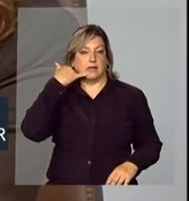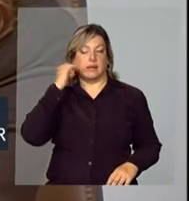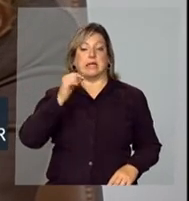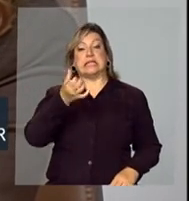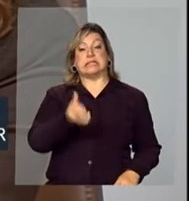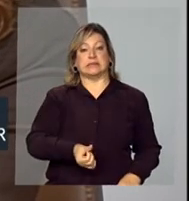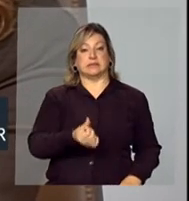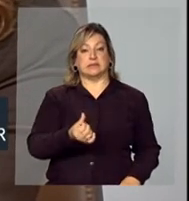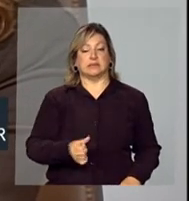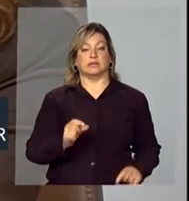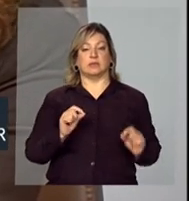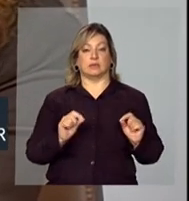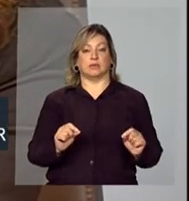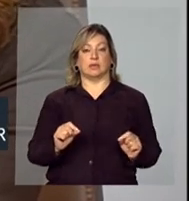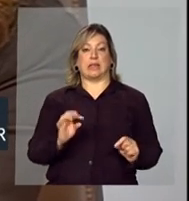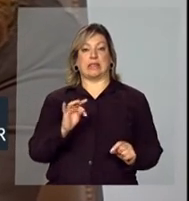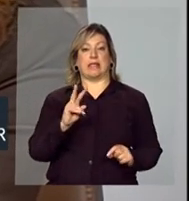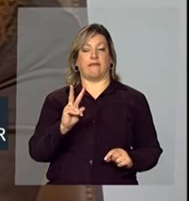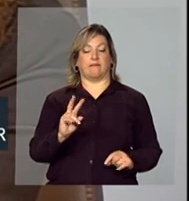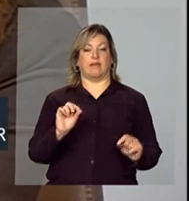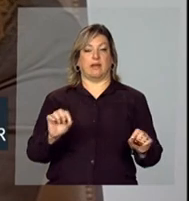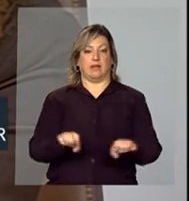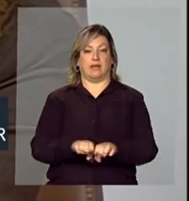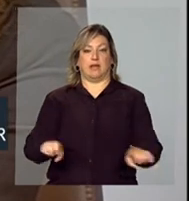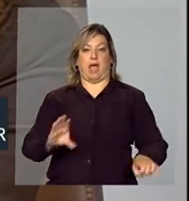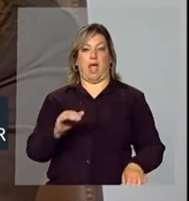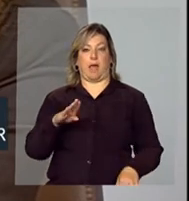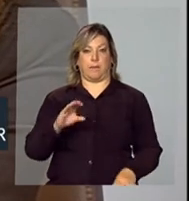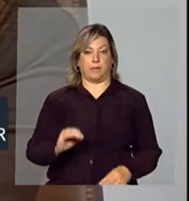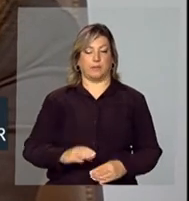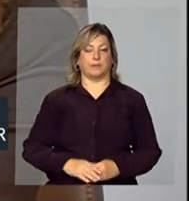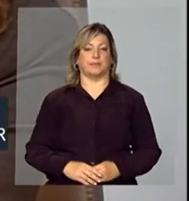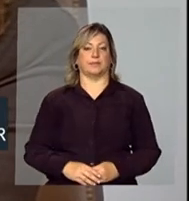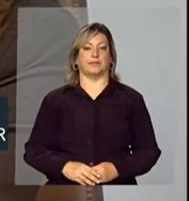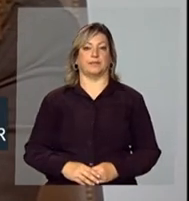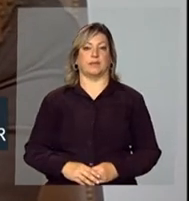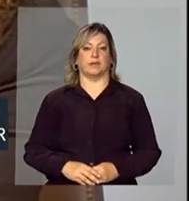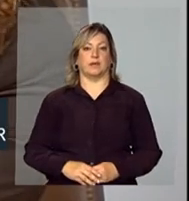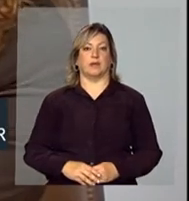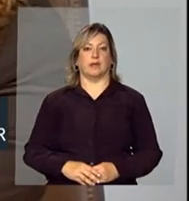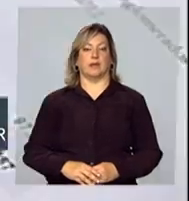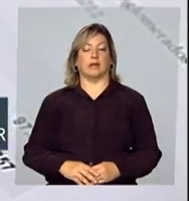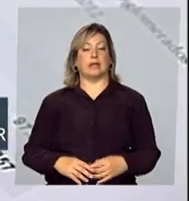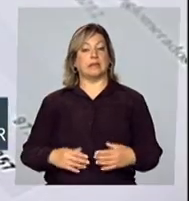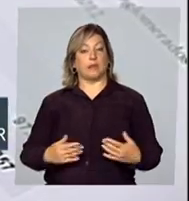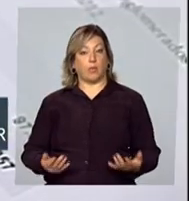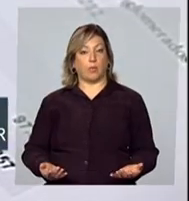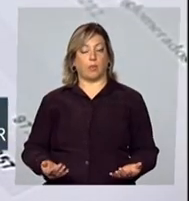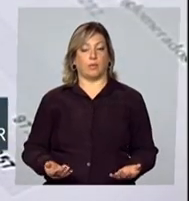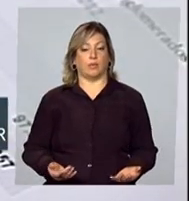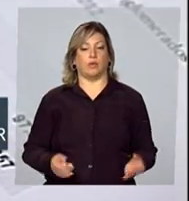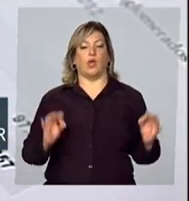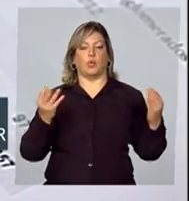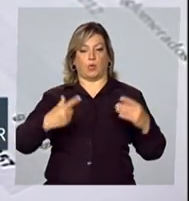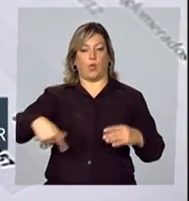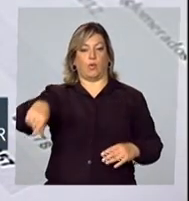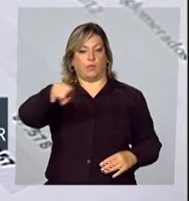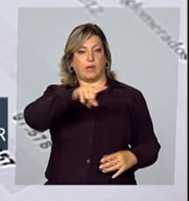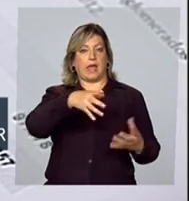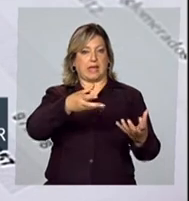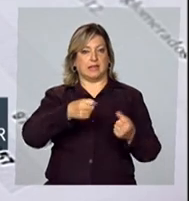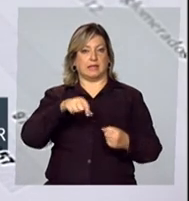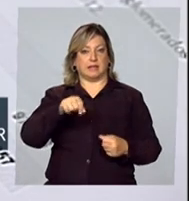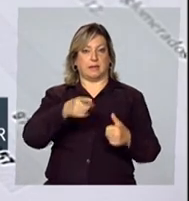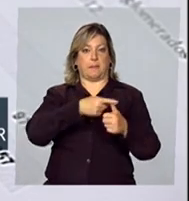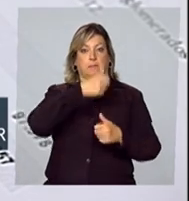no sexto lugar uma empresa de TV por assinatura O que é tão temos todos receberam aí na